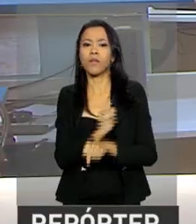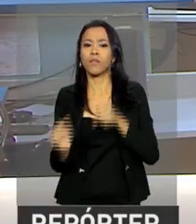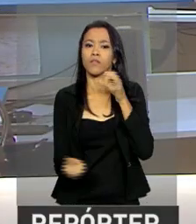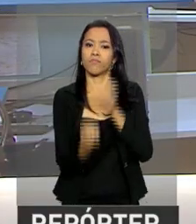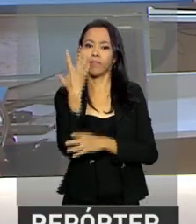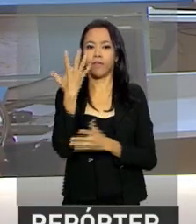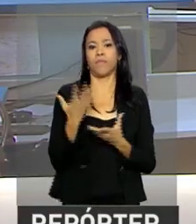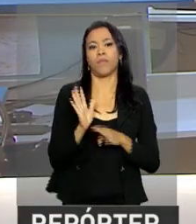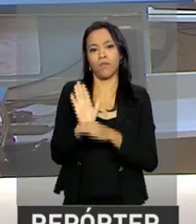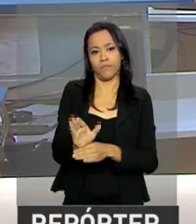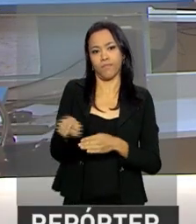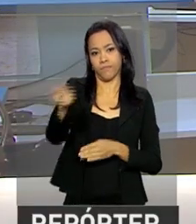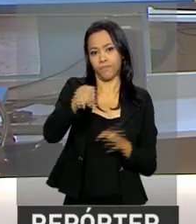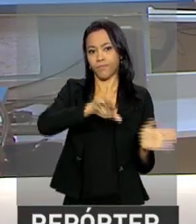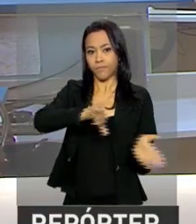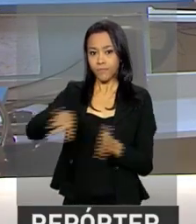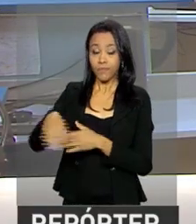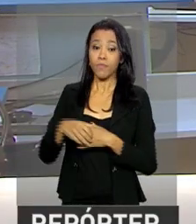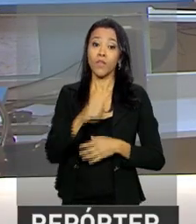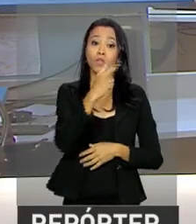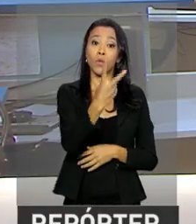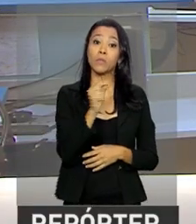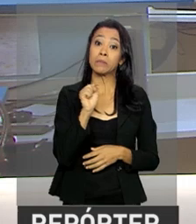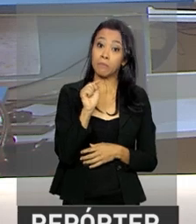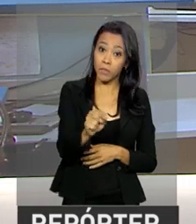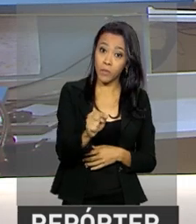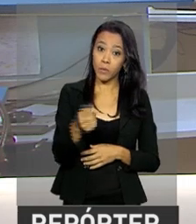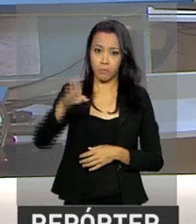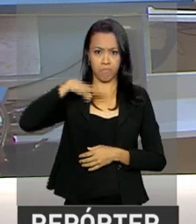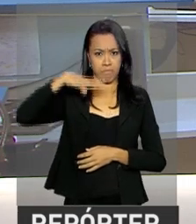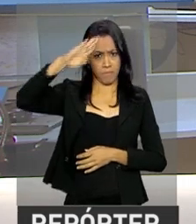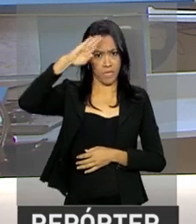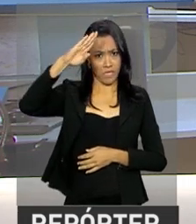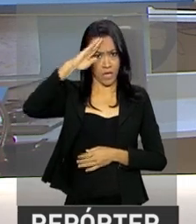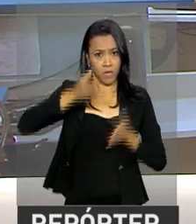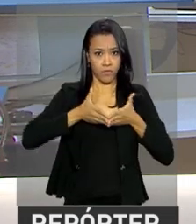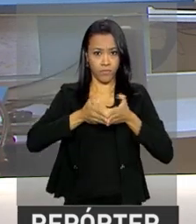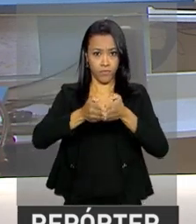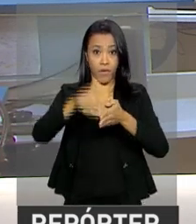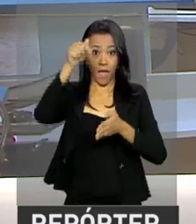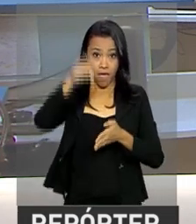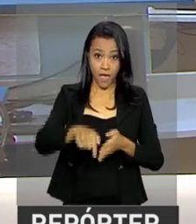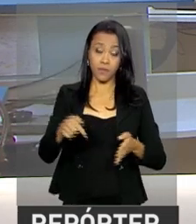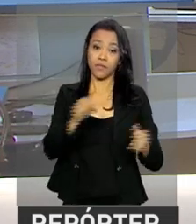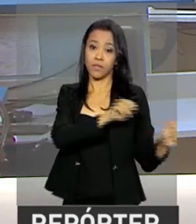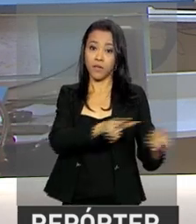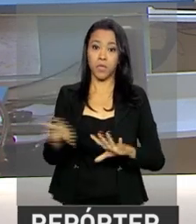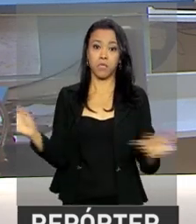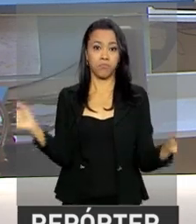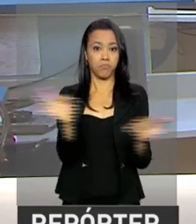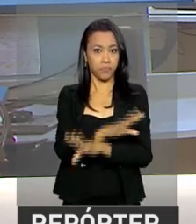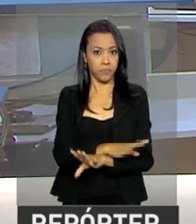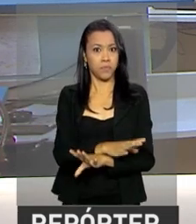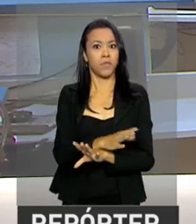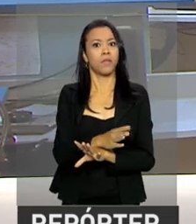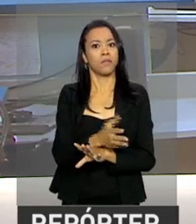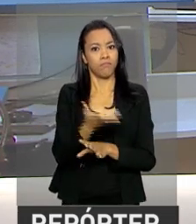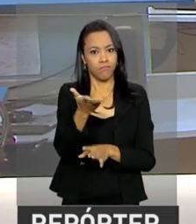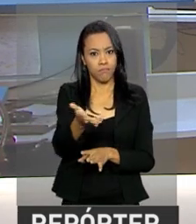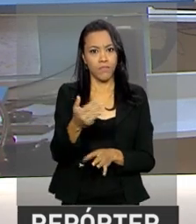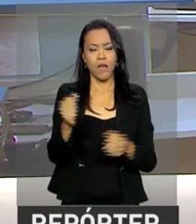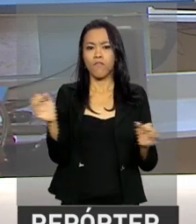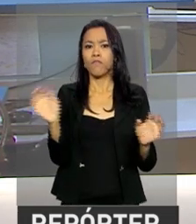necessário 2000 militares do corpo de fuzileiros navais concluíram esta semana uma das maiores atividades da Marinha do